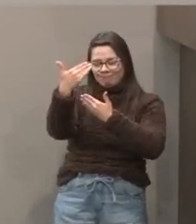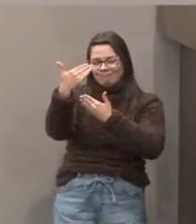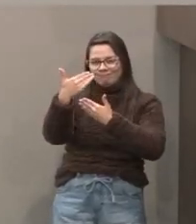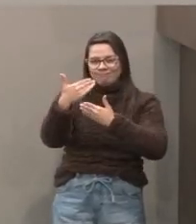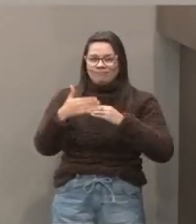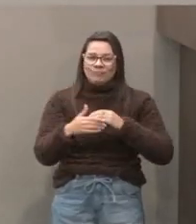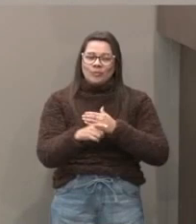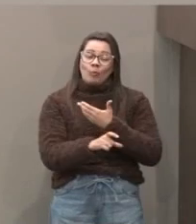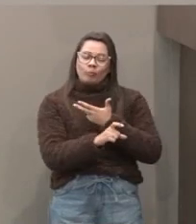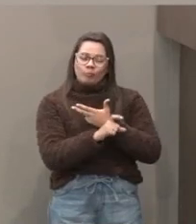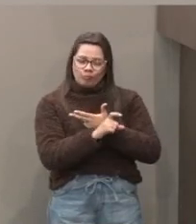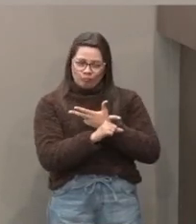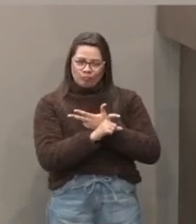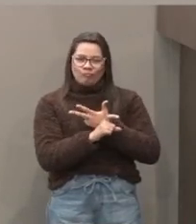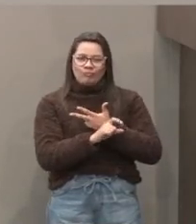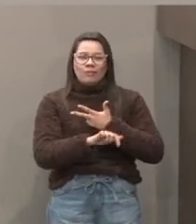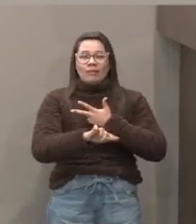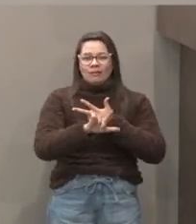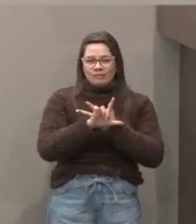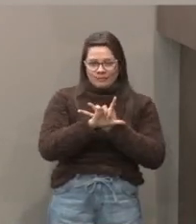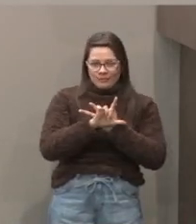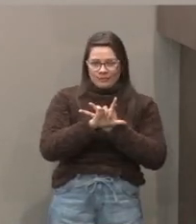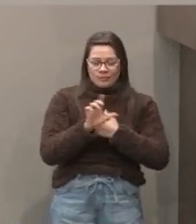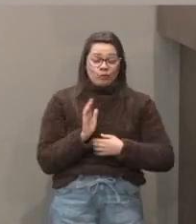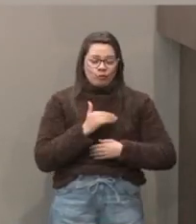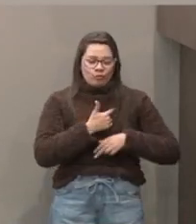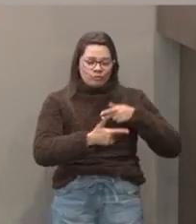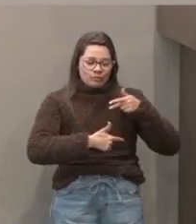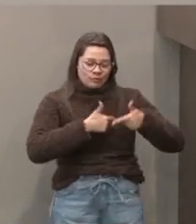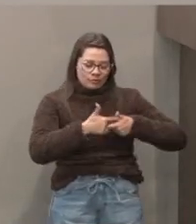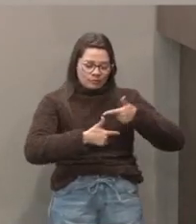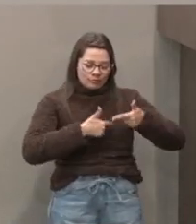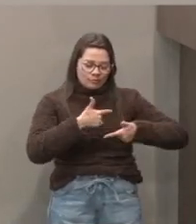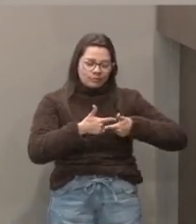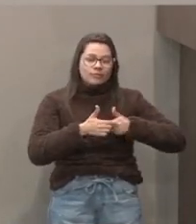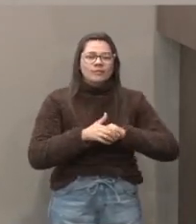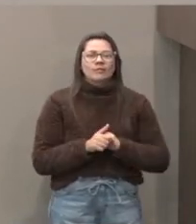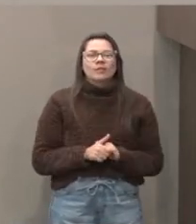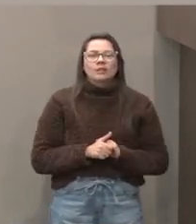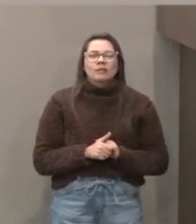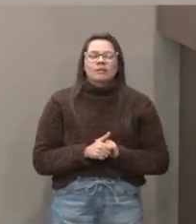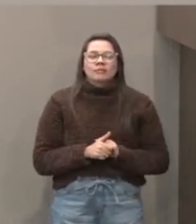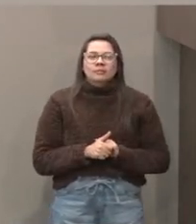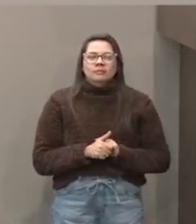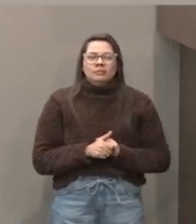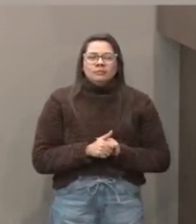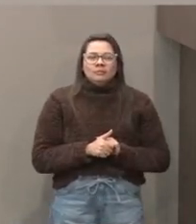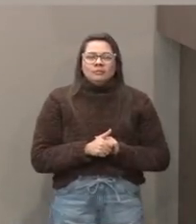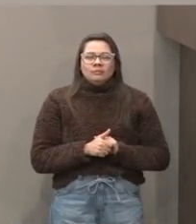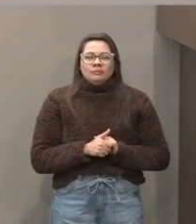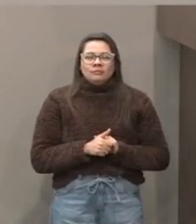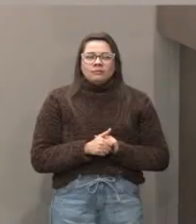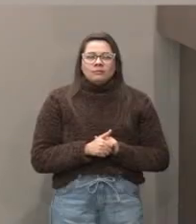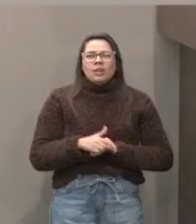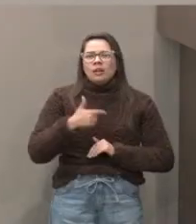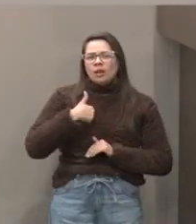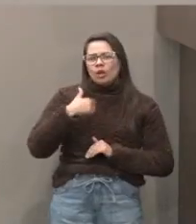do poder público ao nosso serviço. E eu